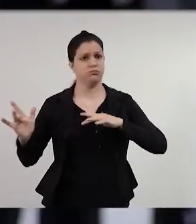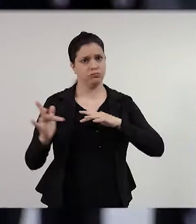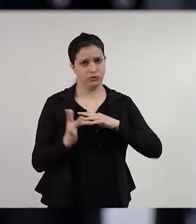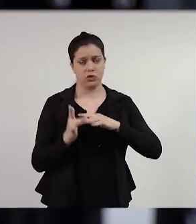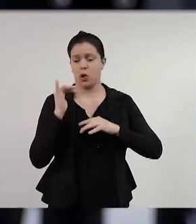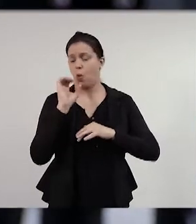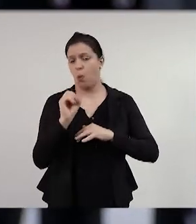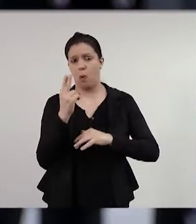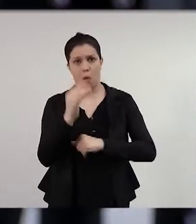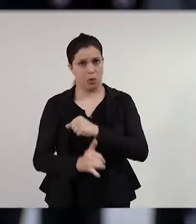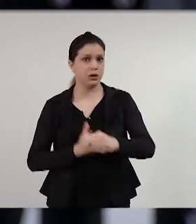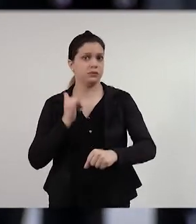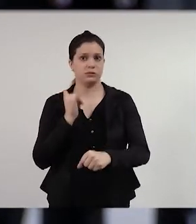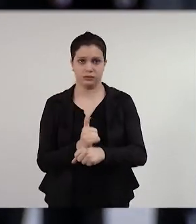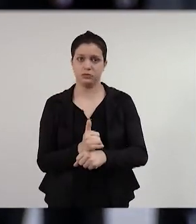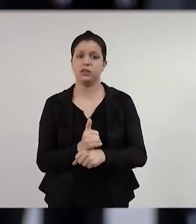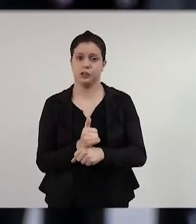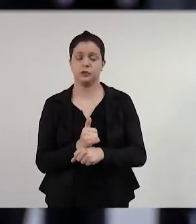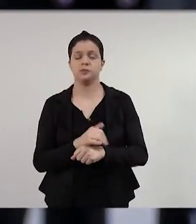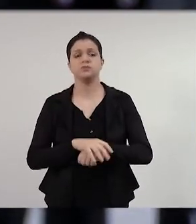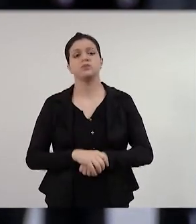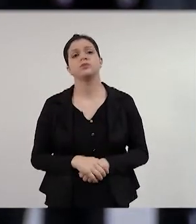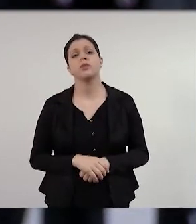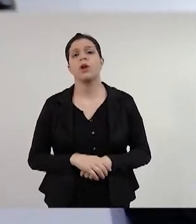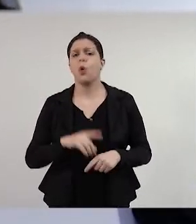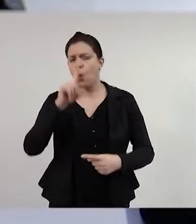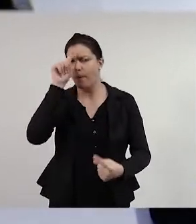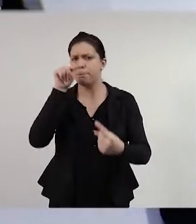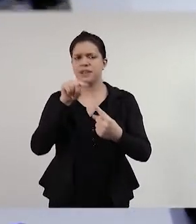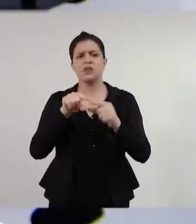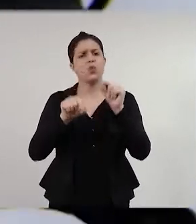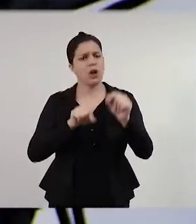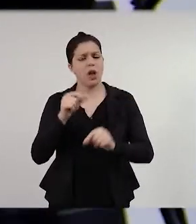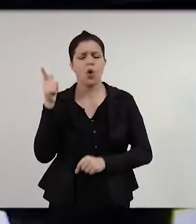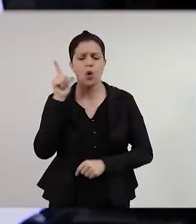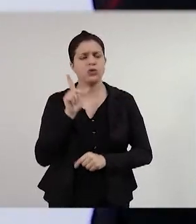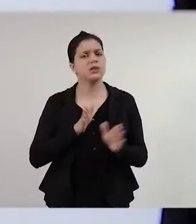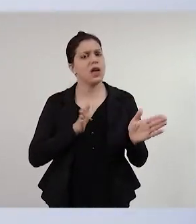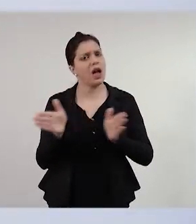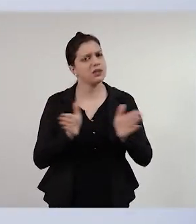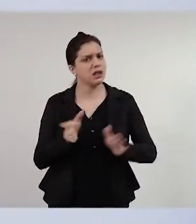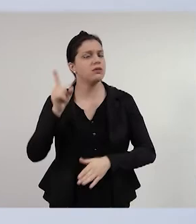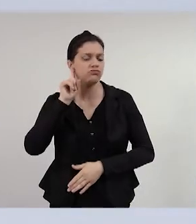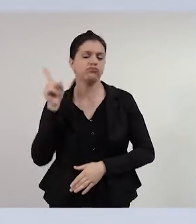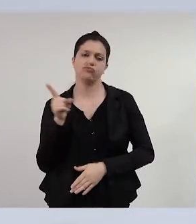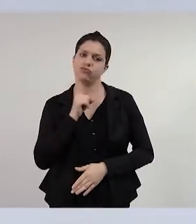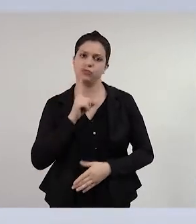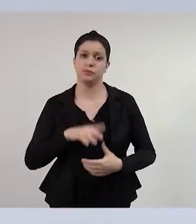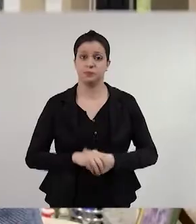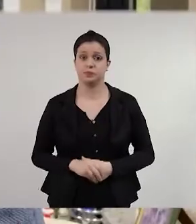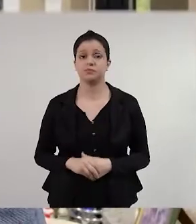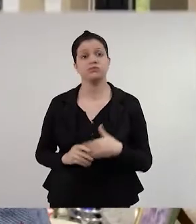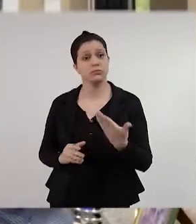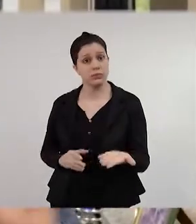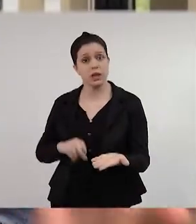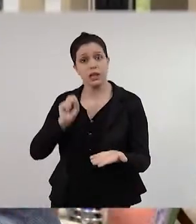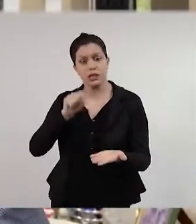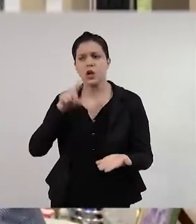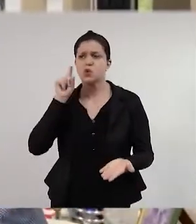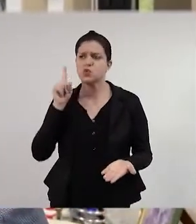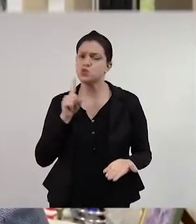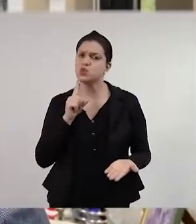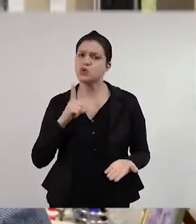ferramentas disponíveis na internet por essas emissoras. O objetivo é garantir acessibilidade aos surdos. Os surdos